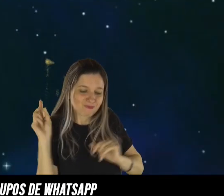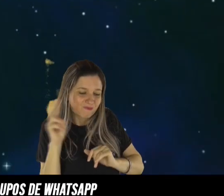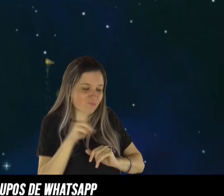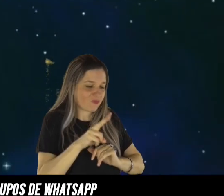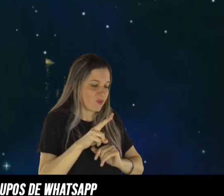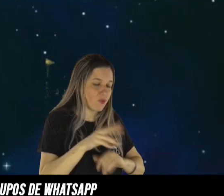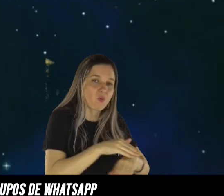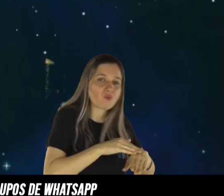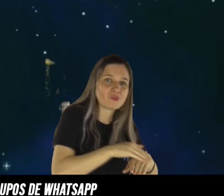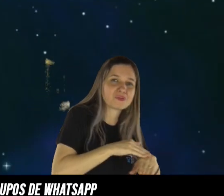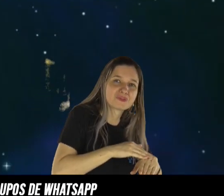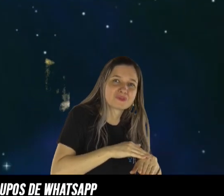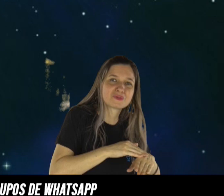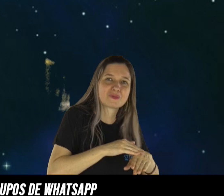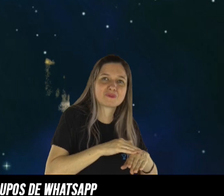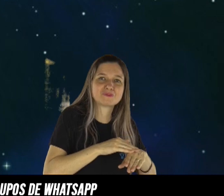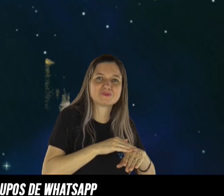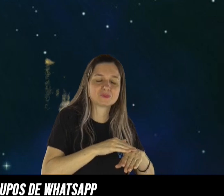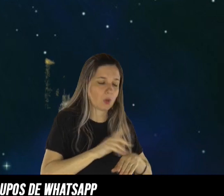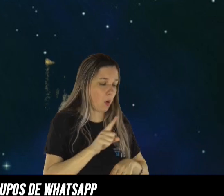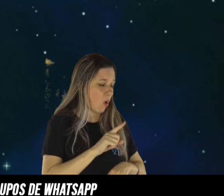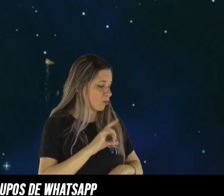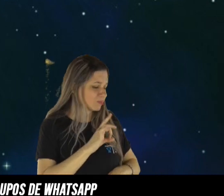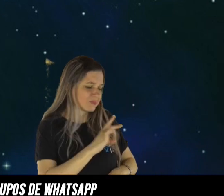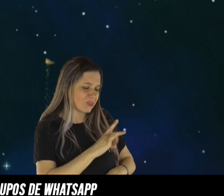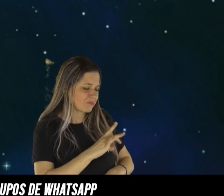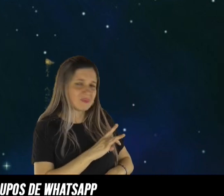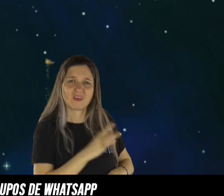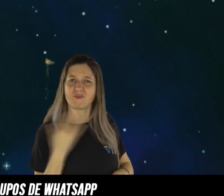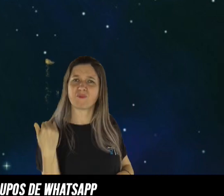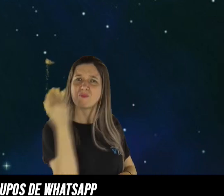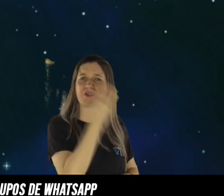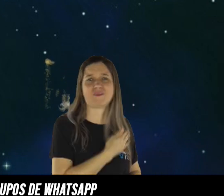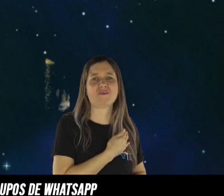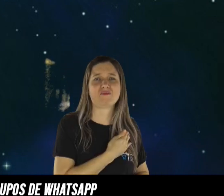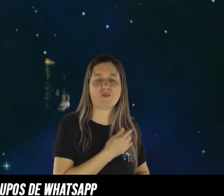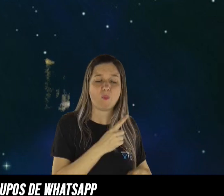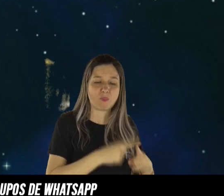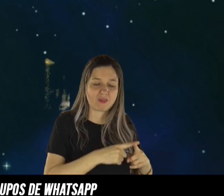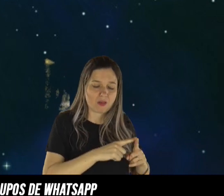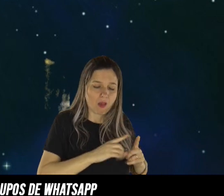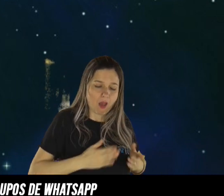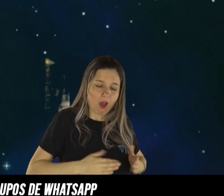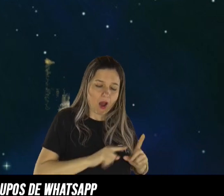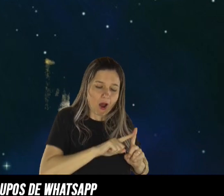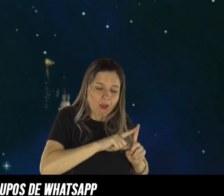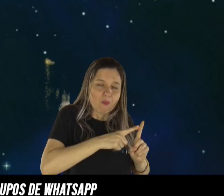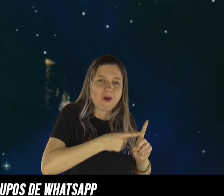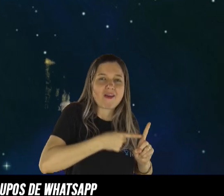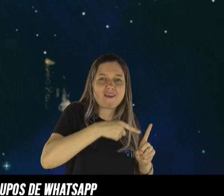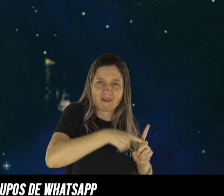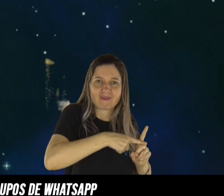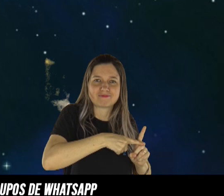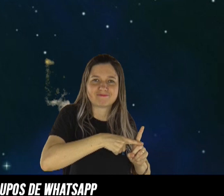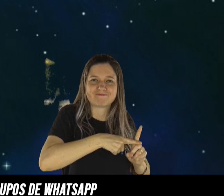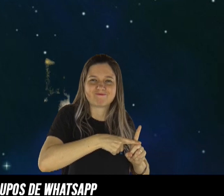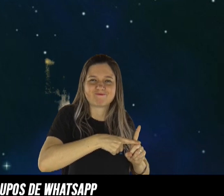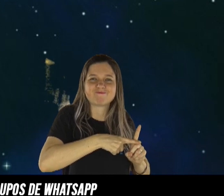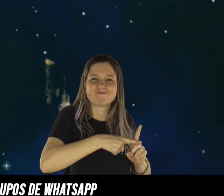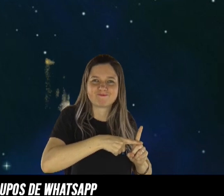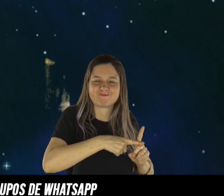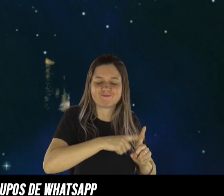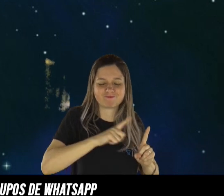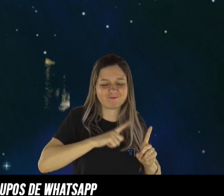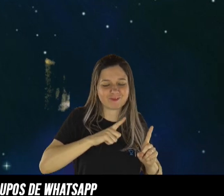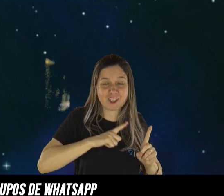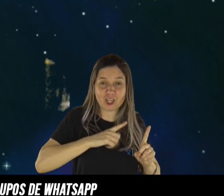Ele que em teu ventre conceberás e darás à luz a um filho. E pôr-lhe-ás